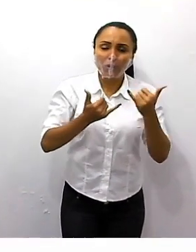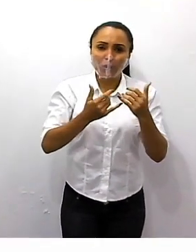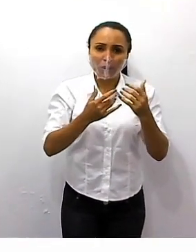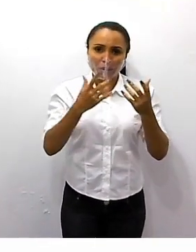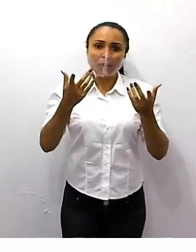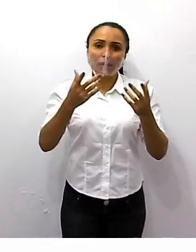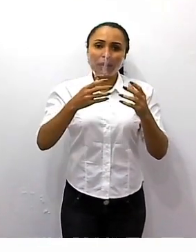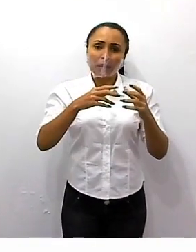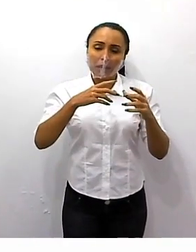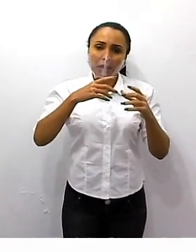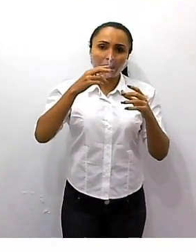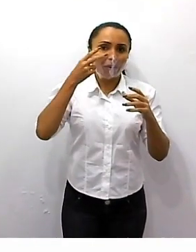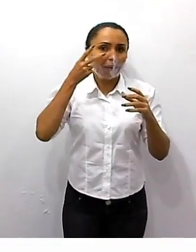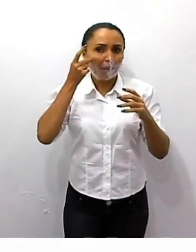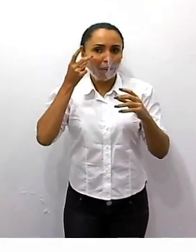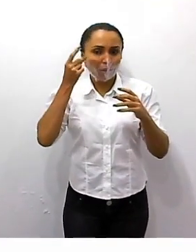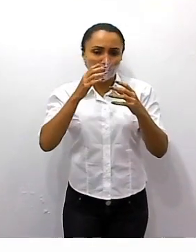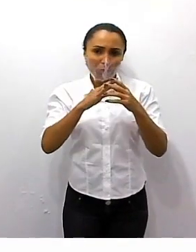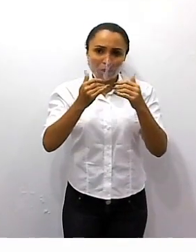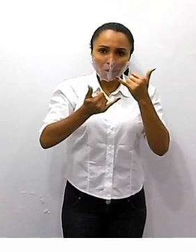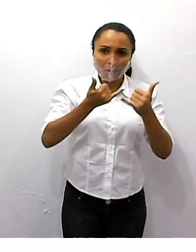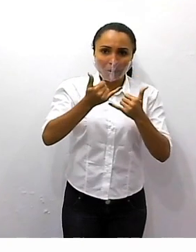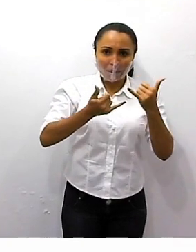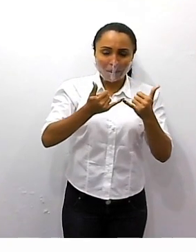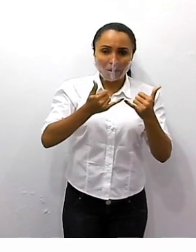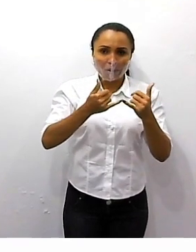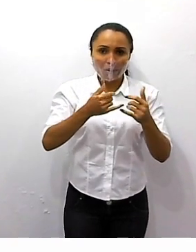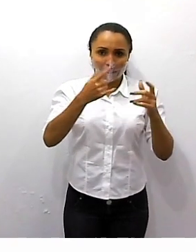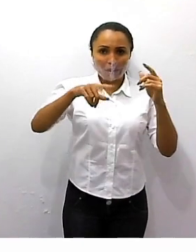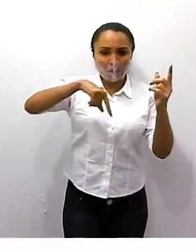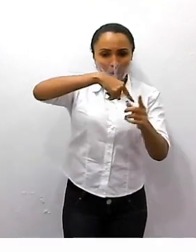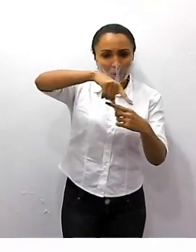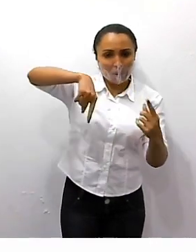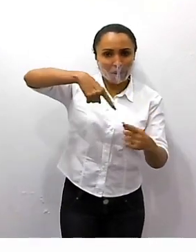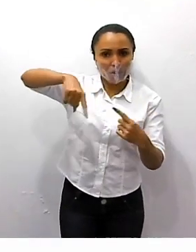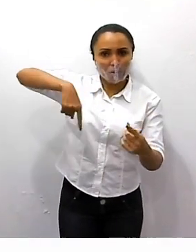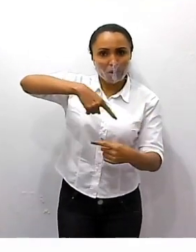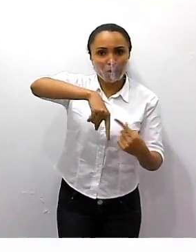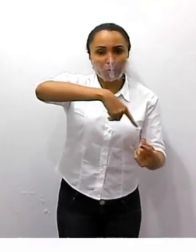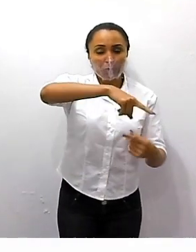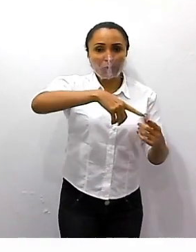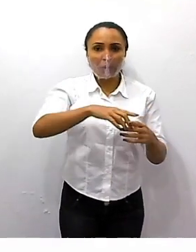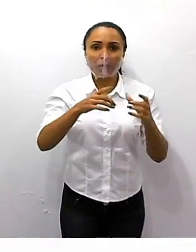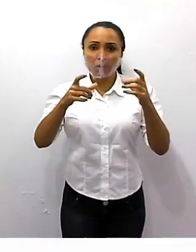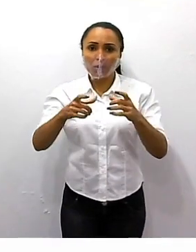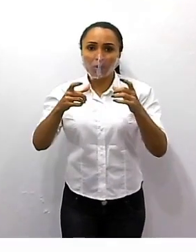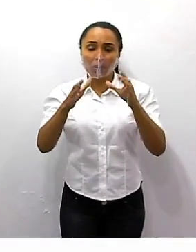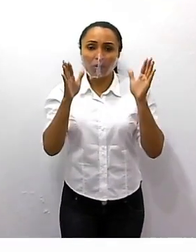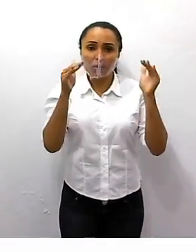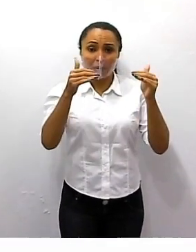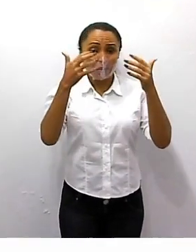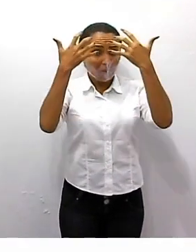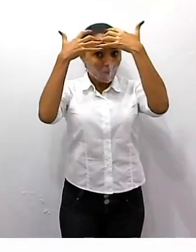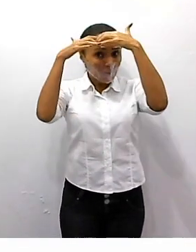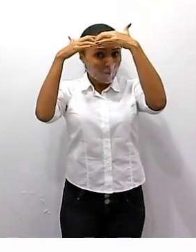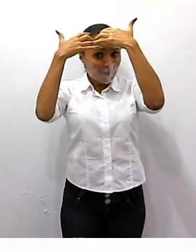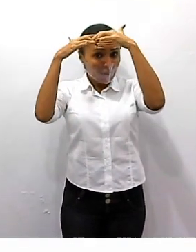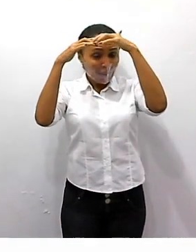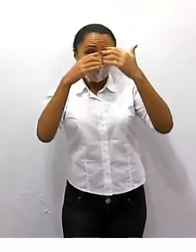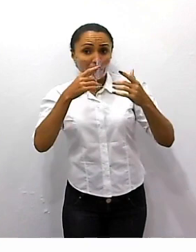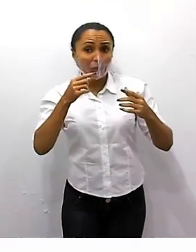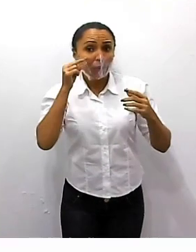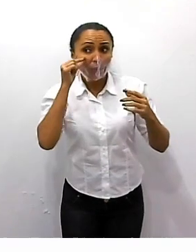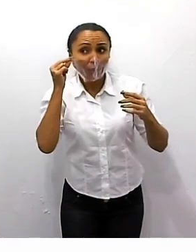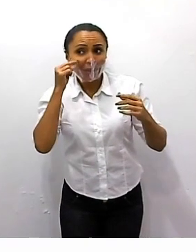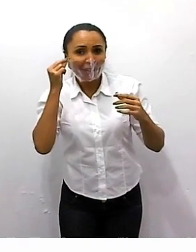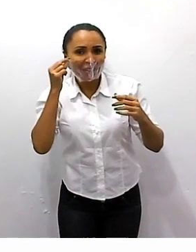no chão. Acontecendo de o cientista provocar um dano em um local específico no cérebro, o rato